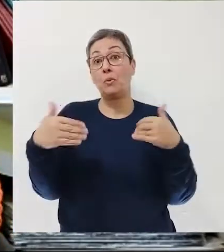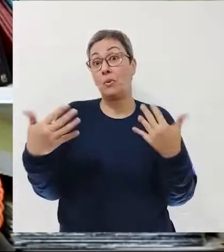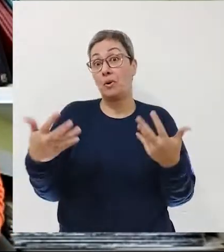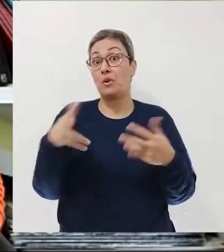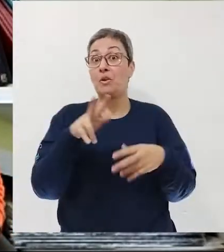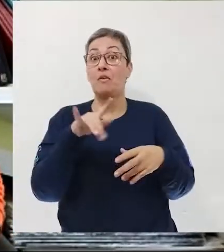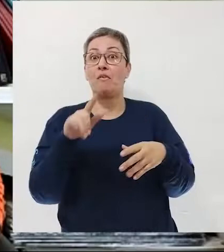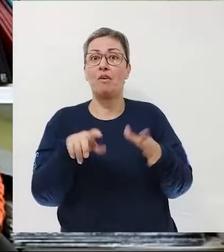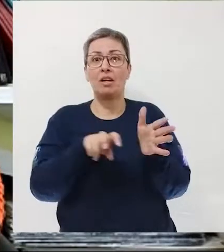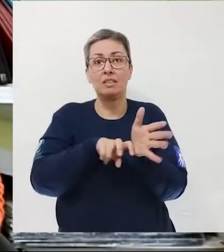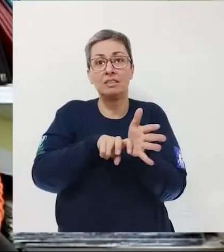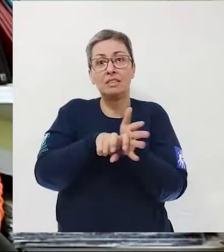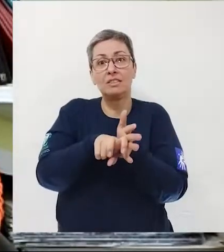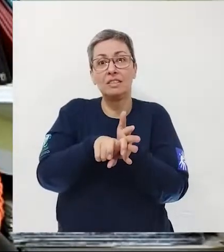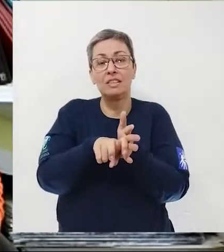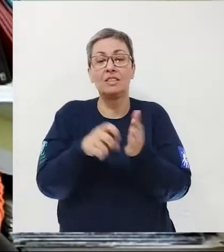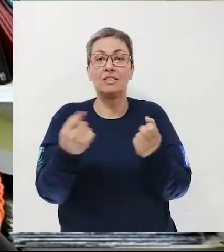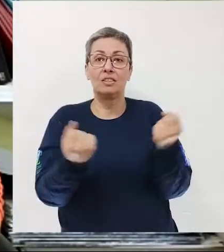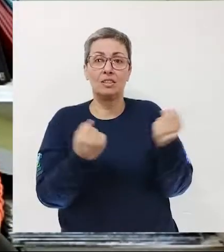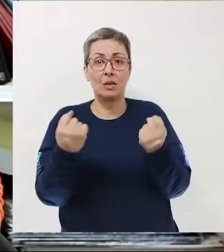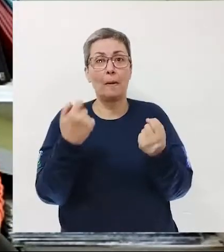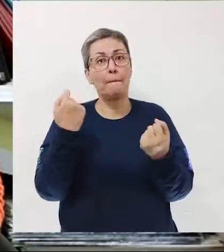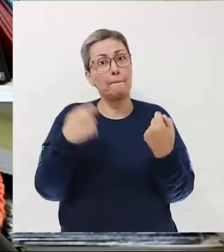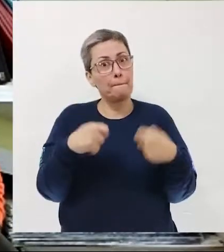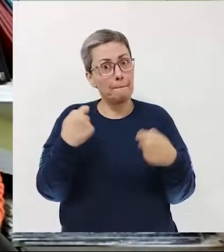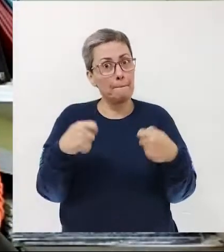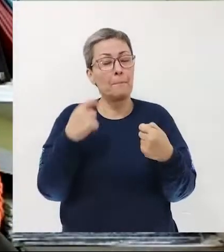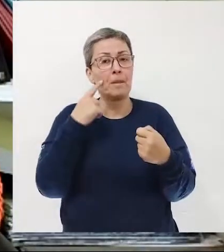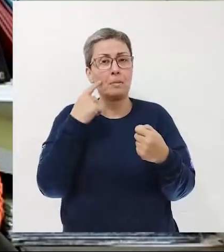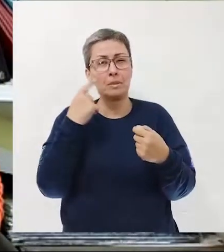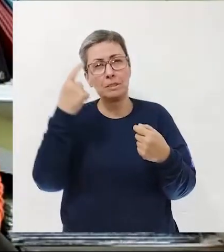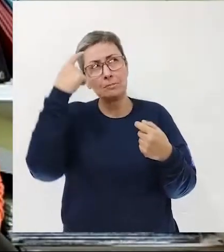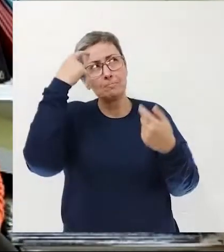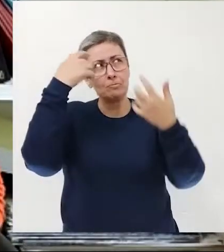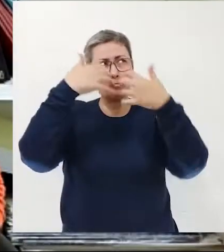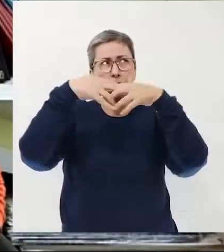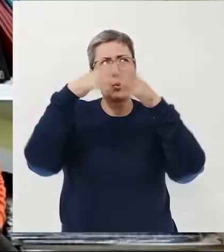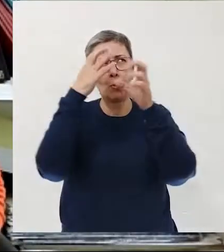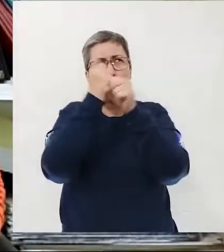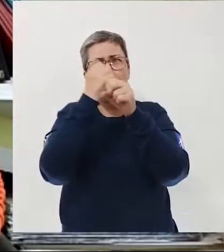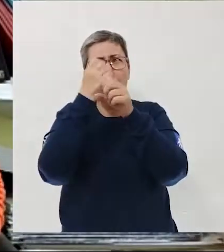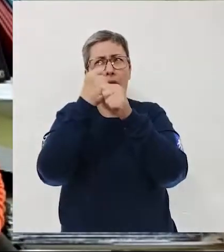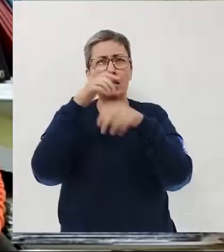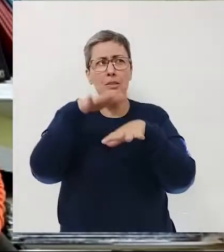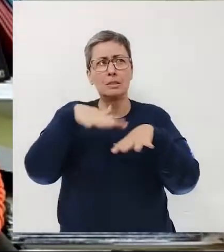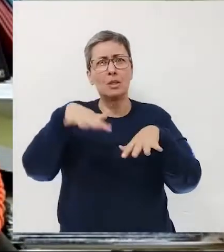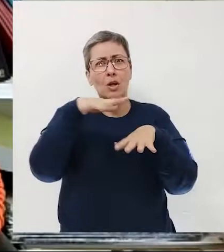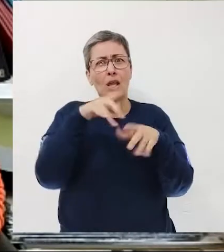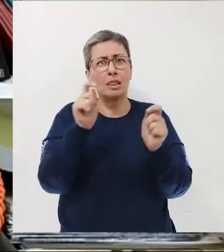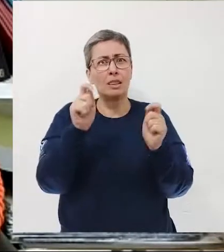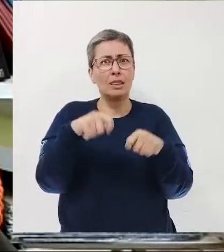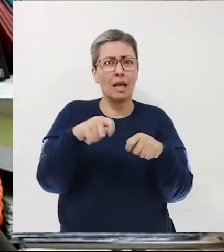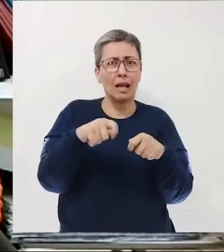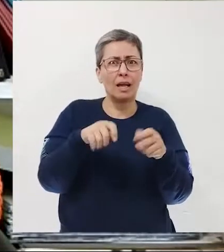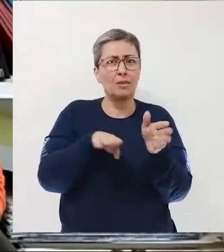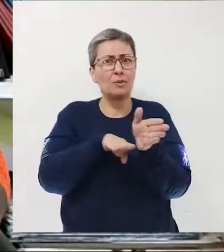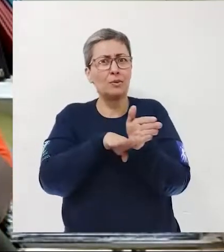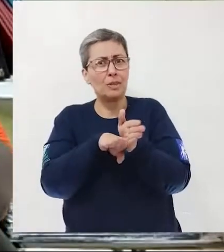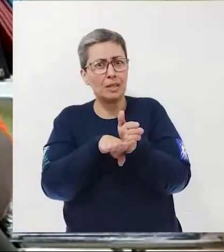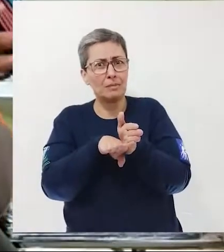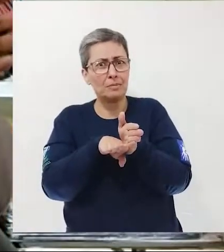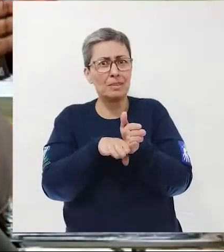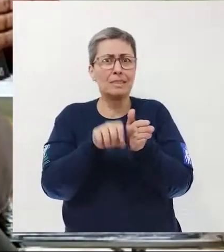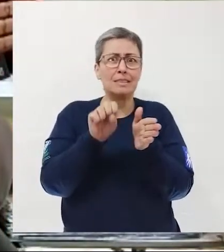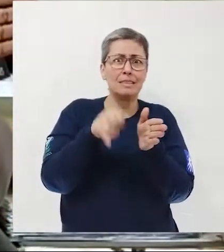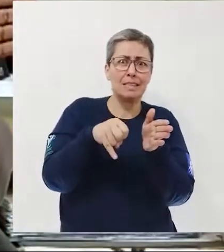Quando vamos estacionar o carro, precisamos mentalmente calcular a área para saber se o